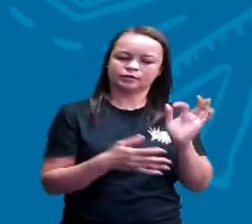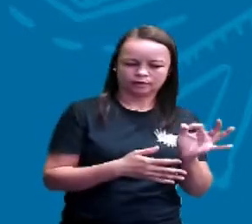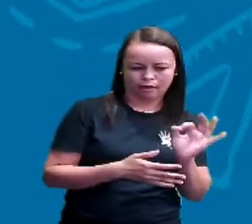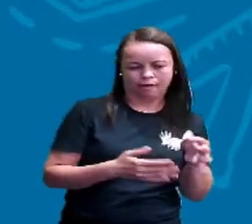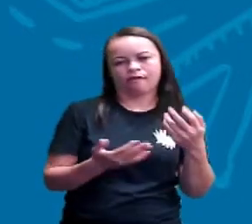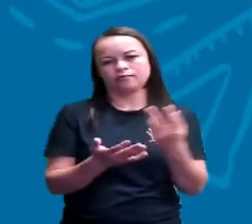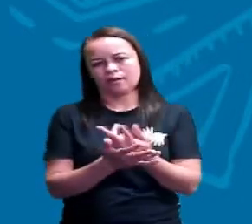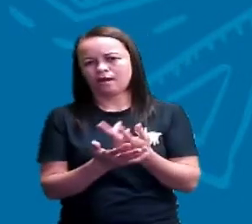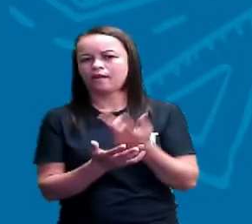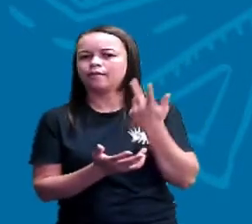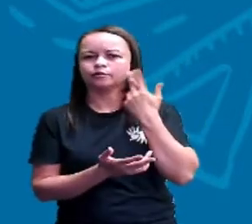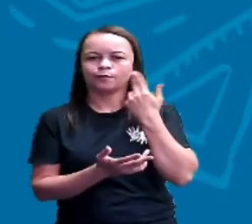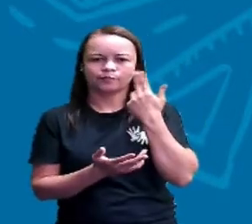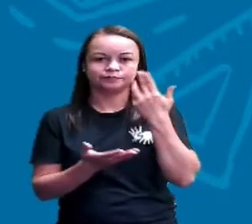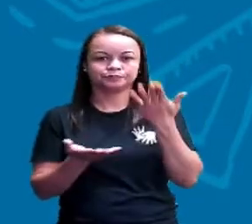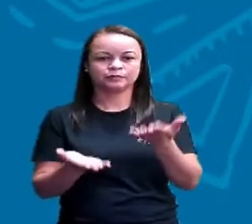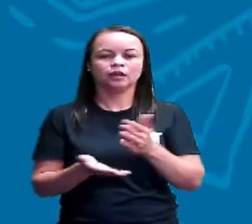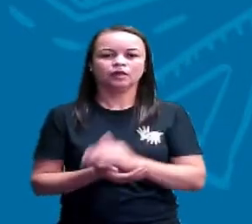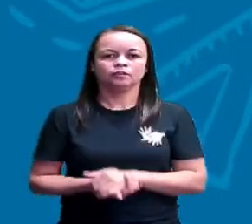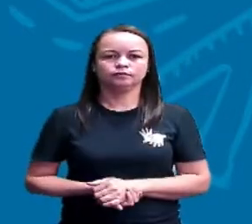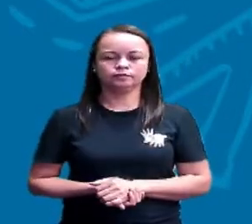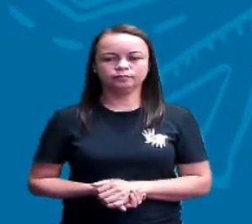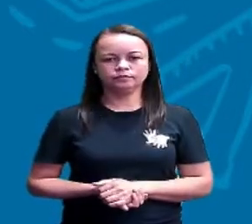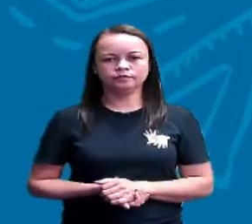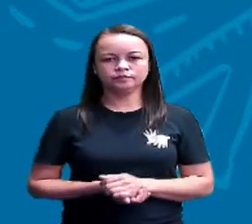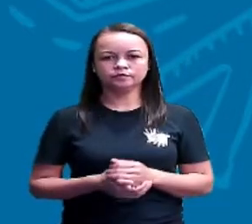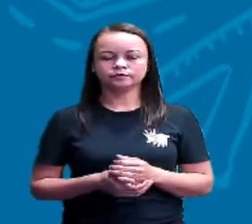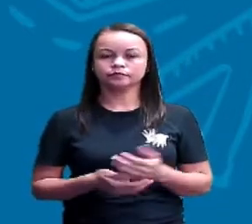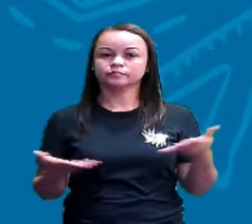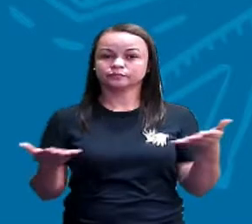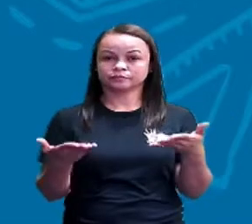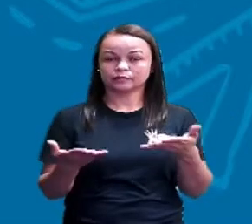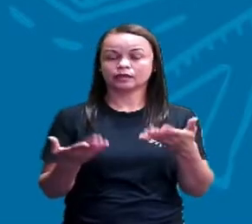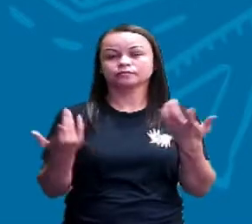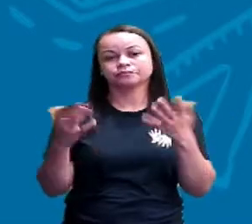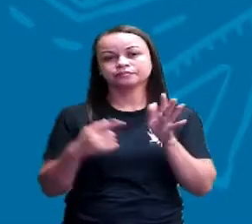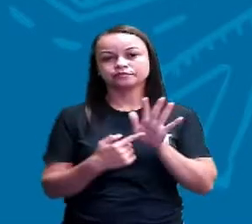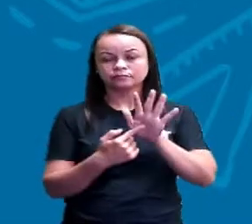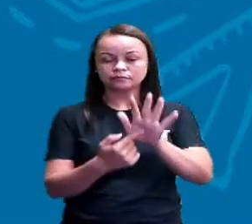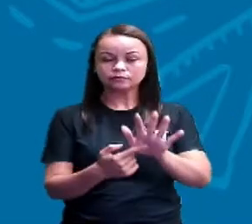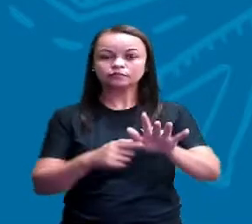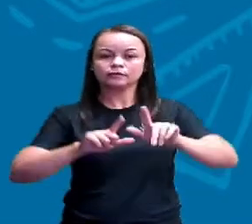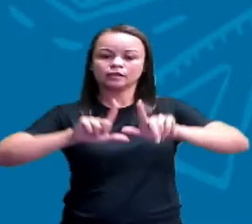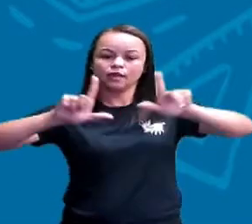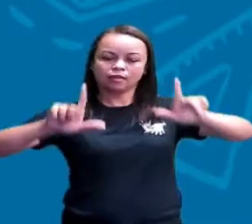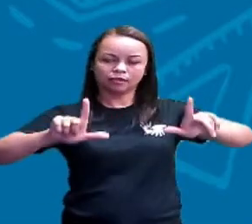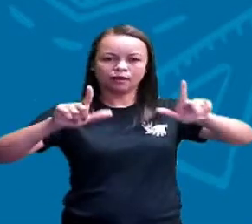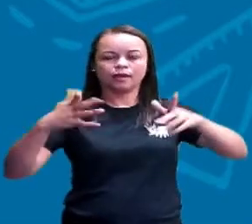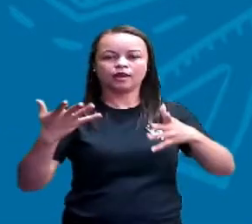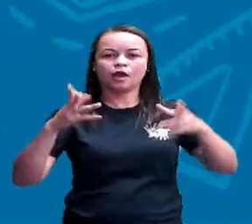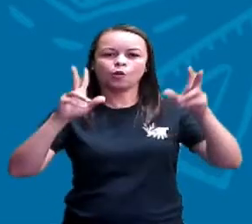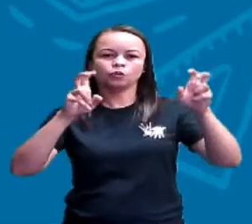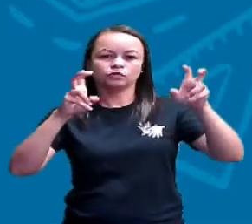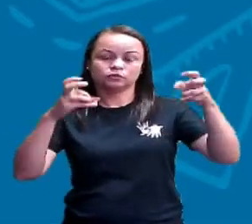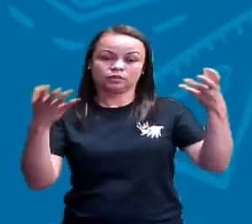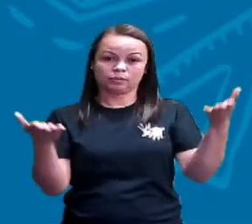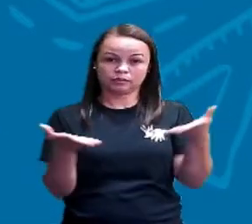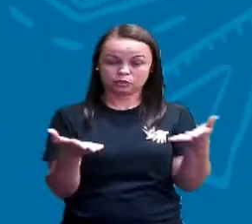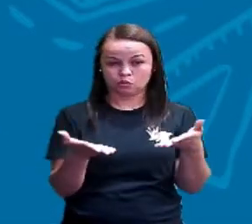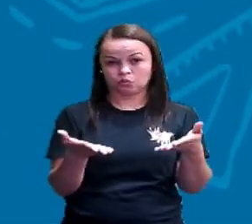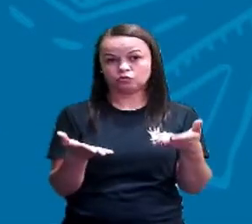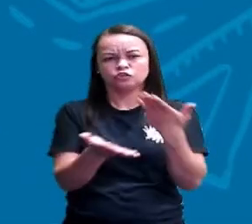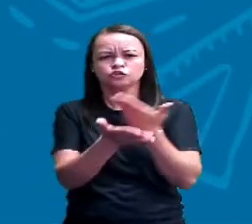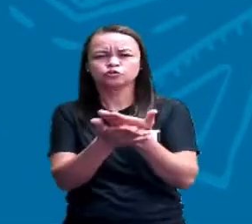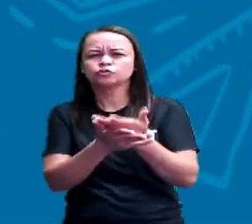Agora, tá aqui, ó, na nossa telinha, o nosso tema de hoje, o que nós vamos estudar